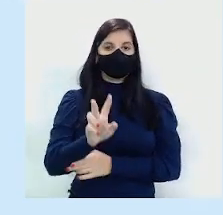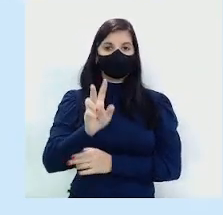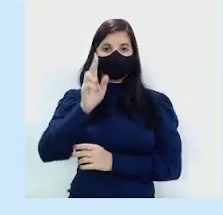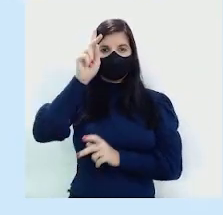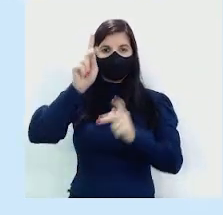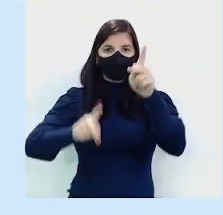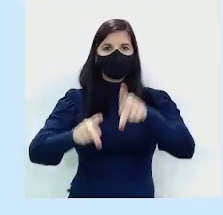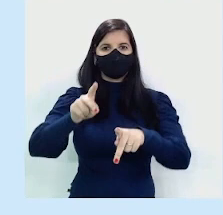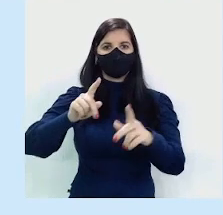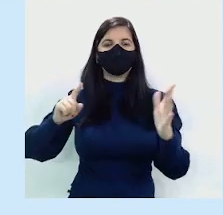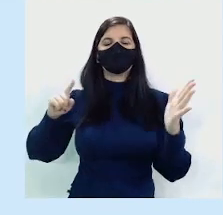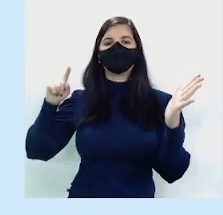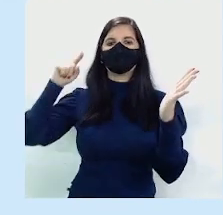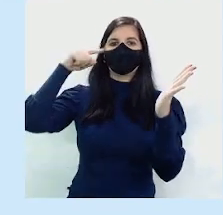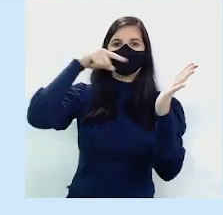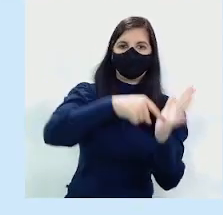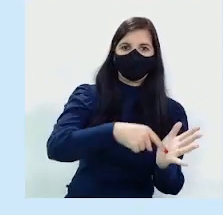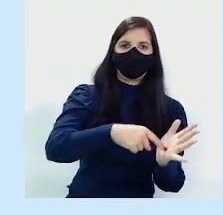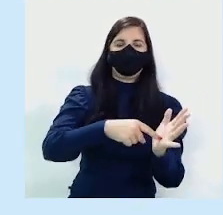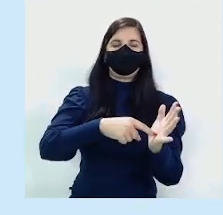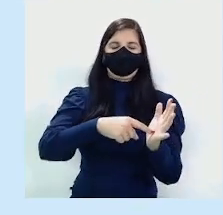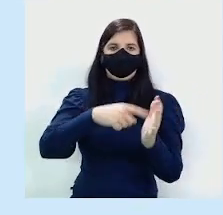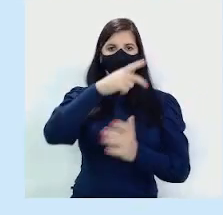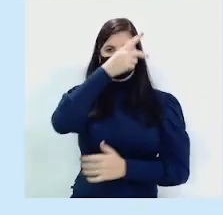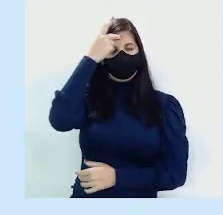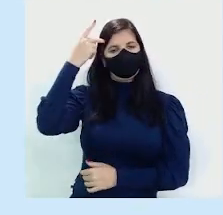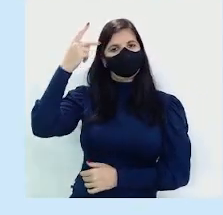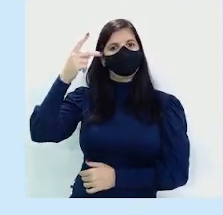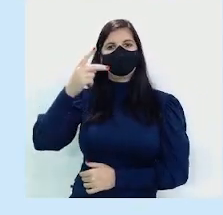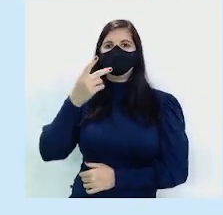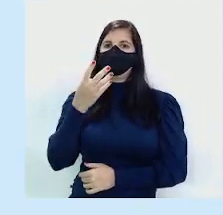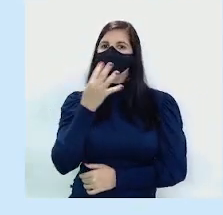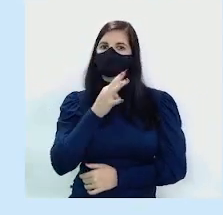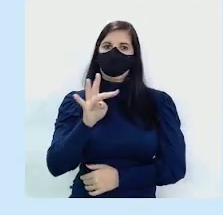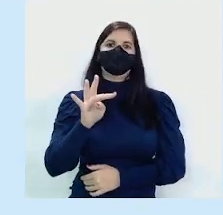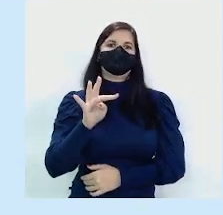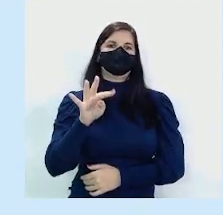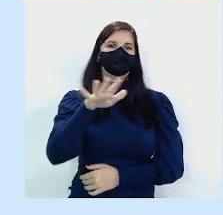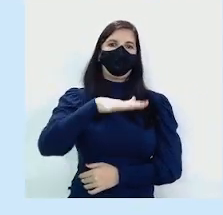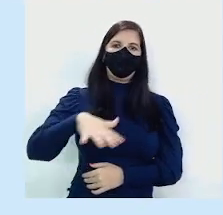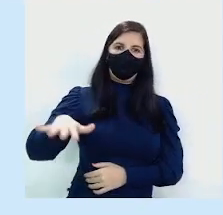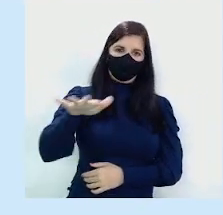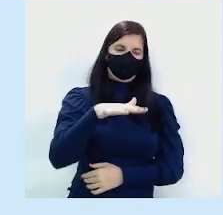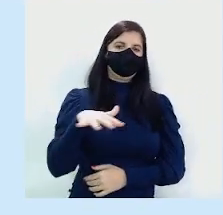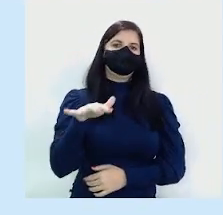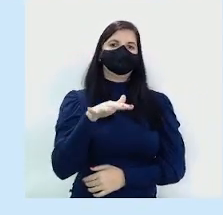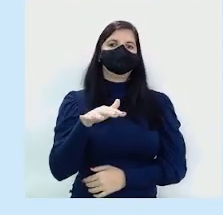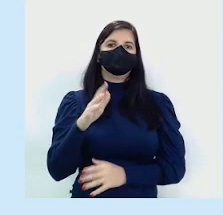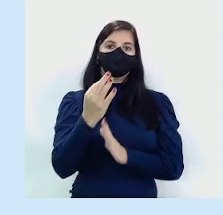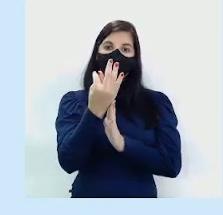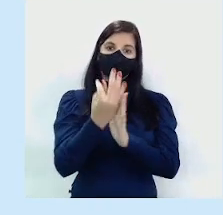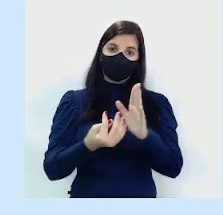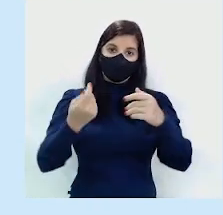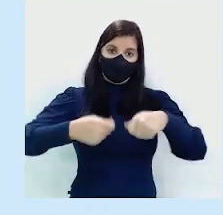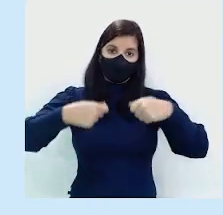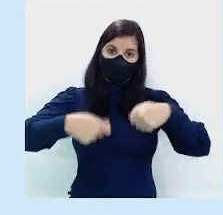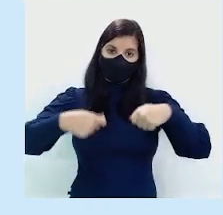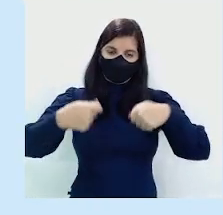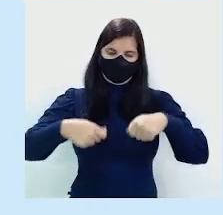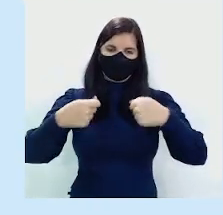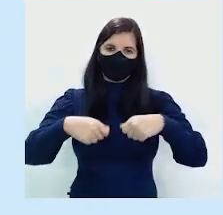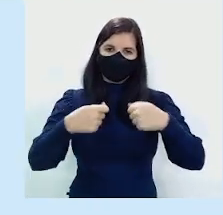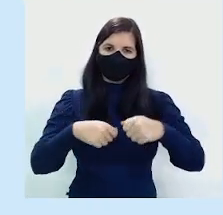público-alvo as pessoas que não são desse universo, não compreendem um pouco desta área, o texto ele precisa